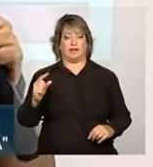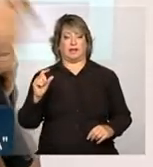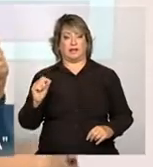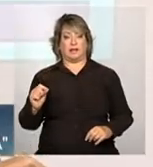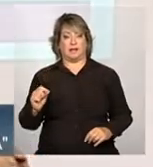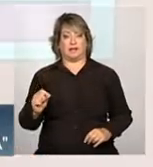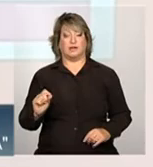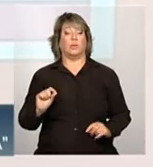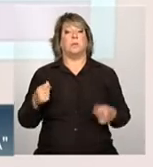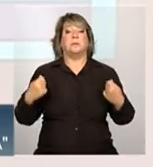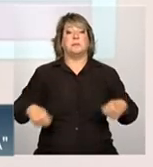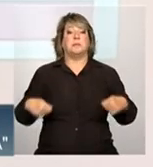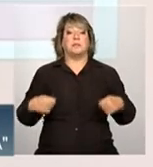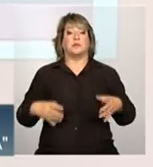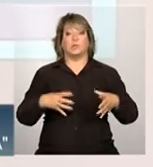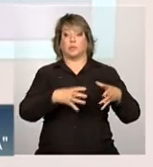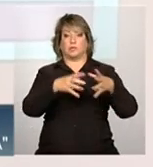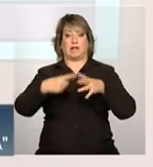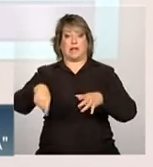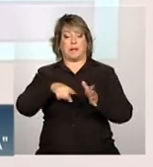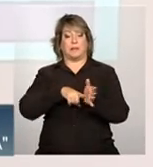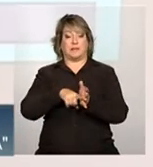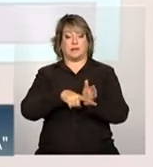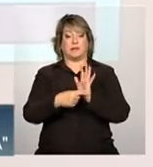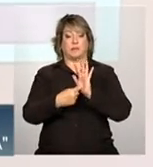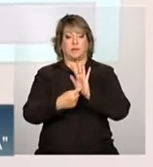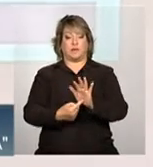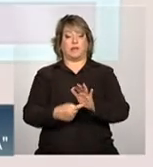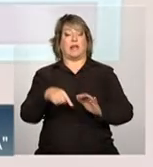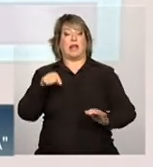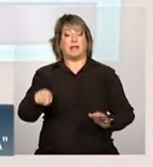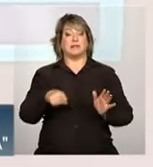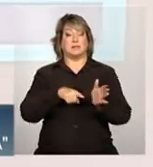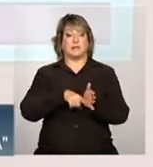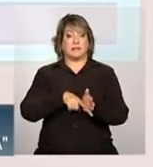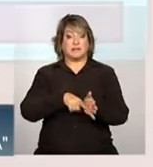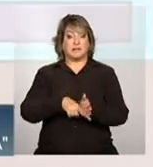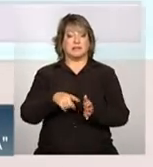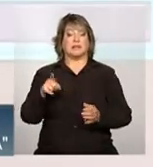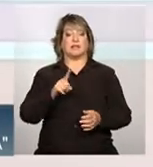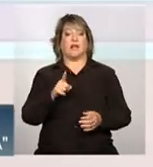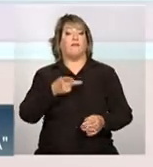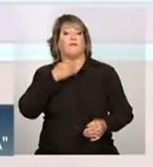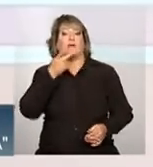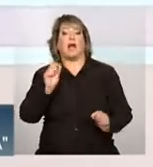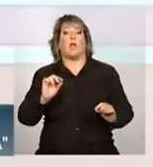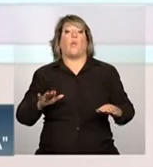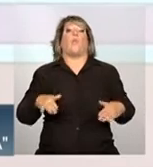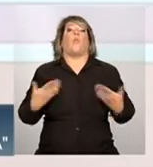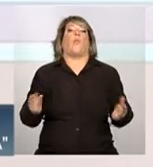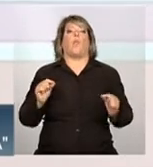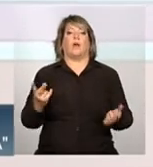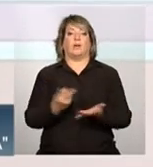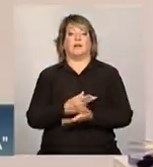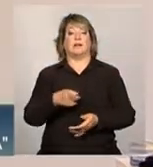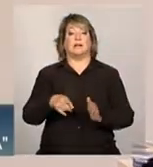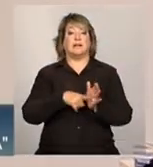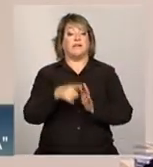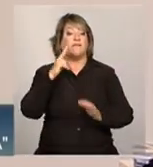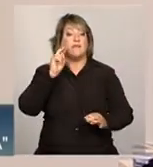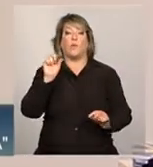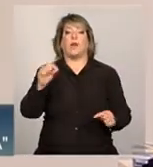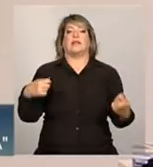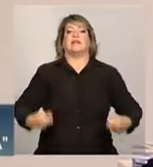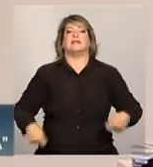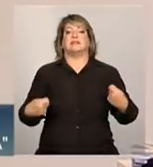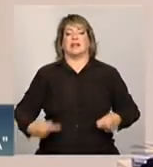cada demanda que essa pesquisa mostra. Essa pesquisa não traz um diagnóstico. Essa pesquisa traz uma demanda